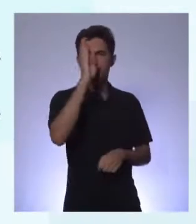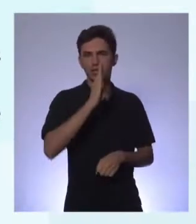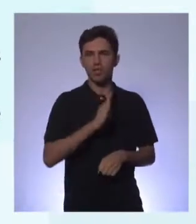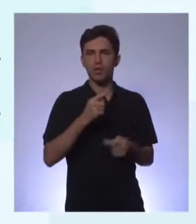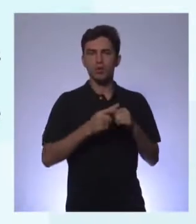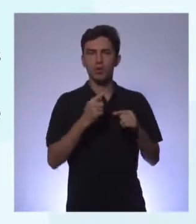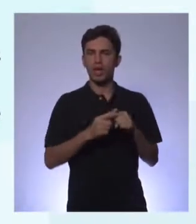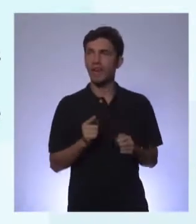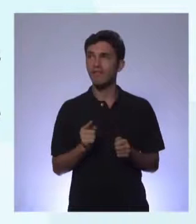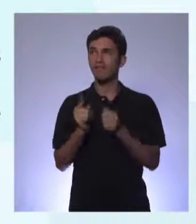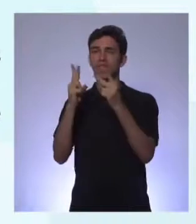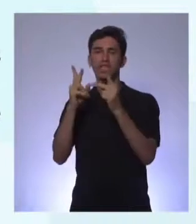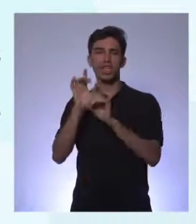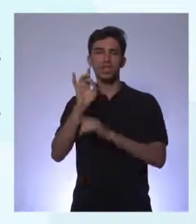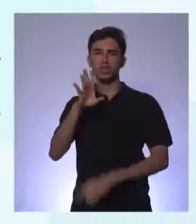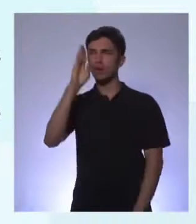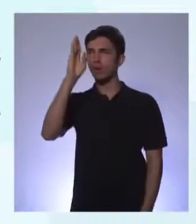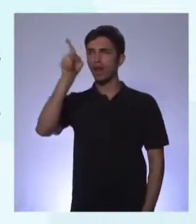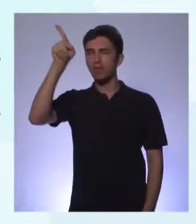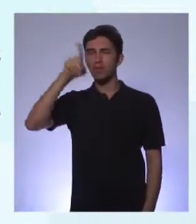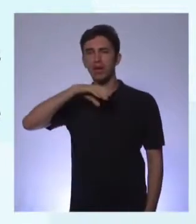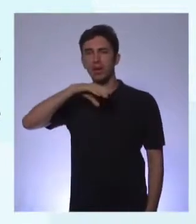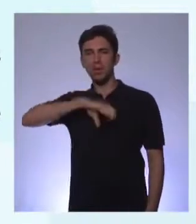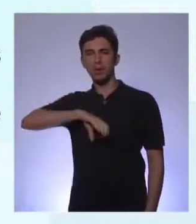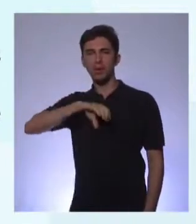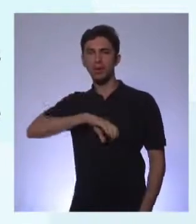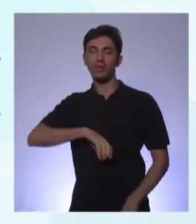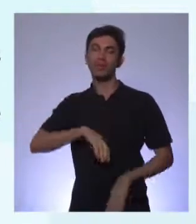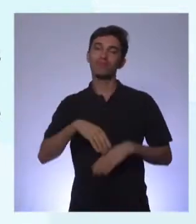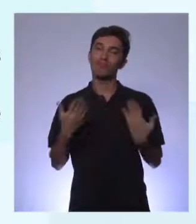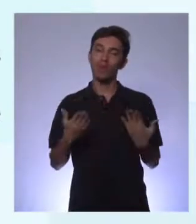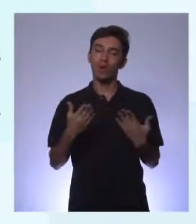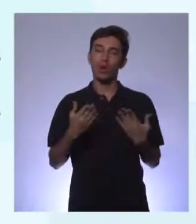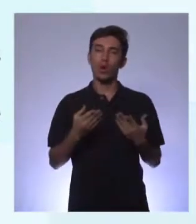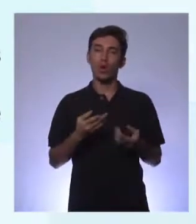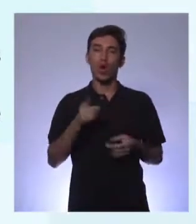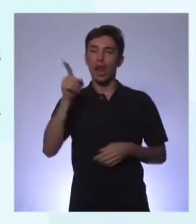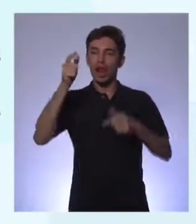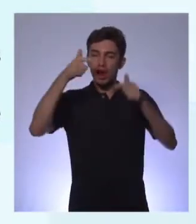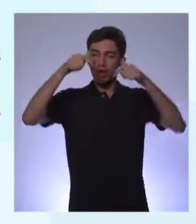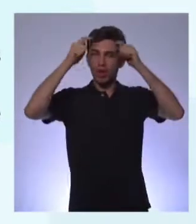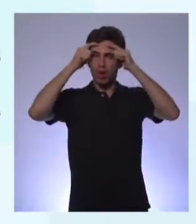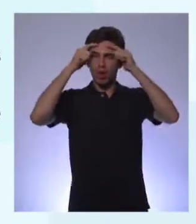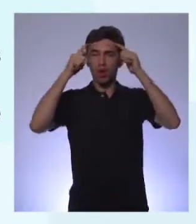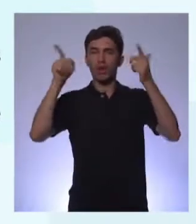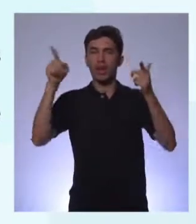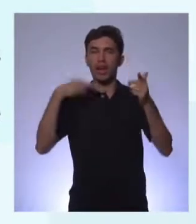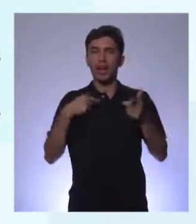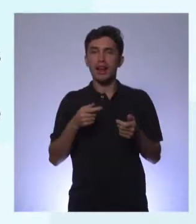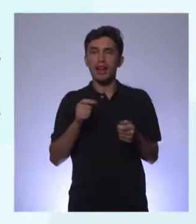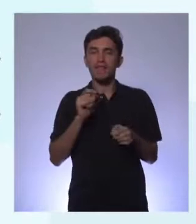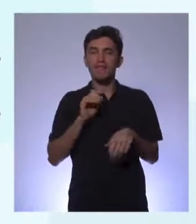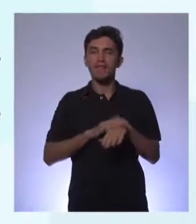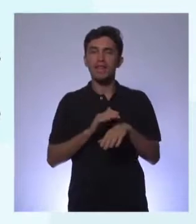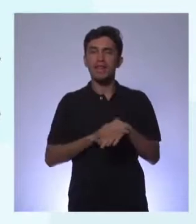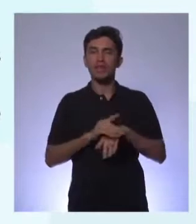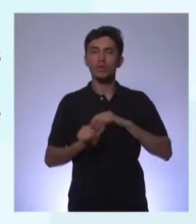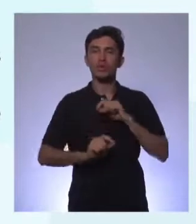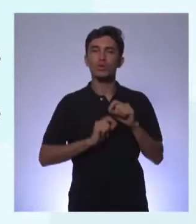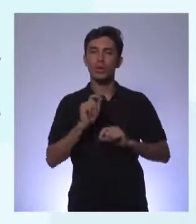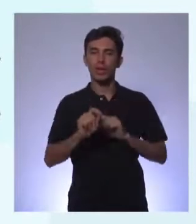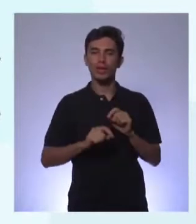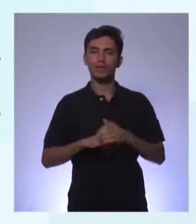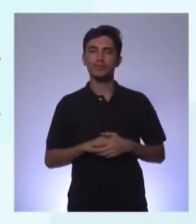para Portugal. Então, quais foram as medidas que a coroa, no caso da metrópole, da